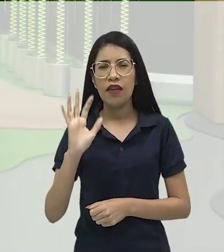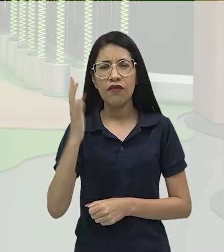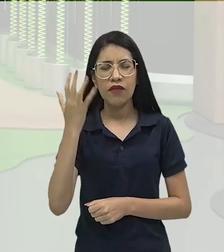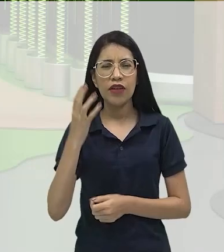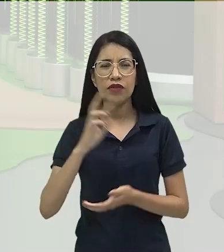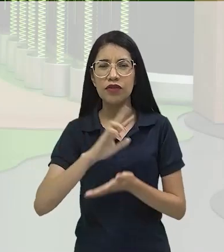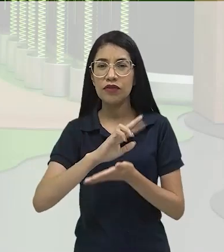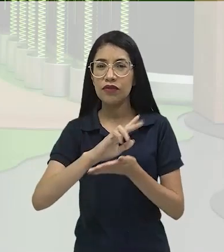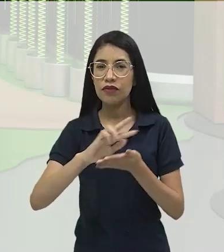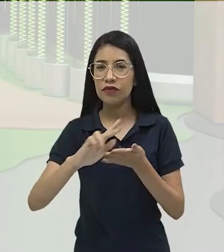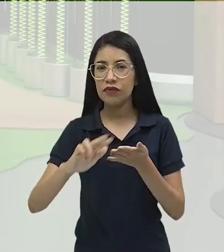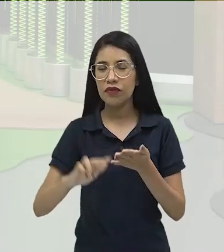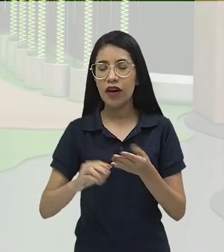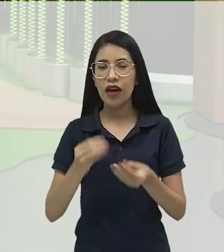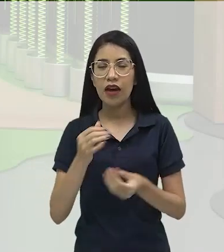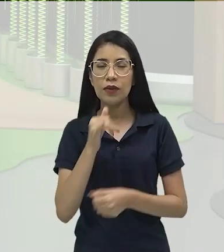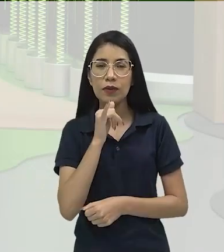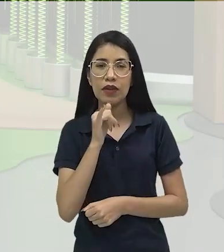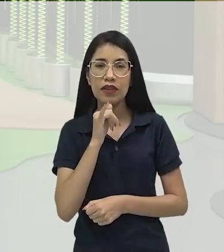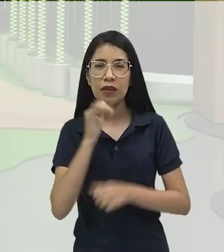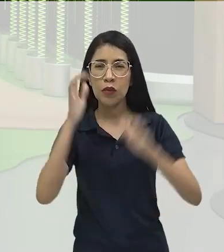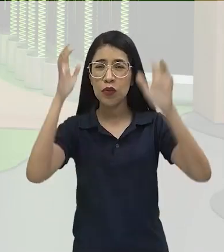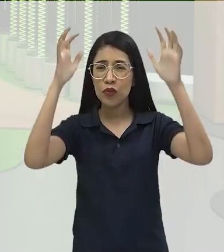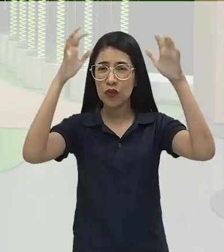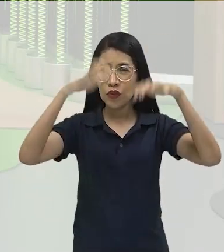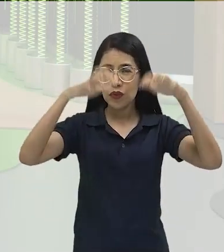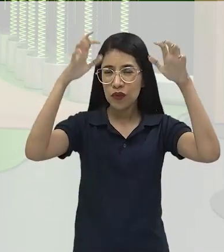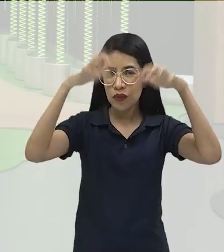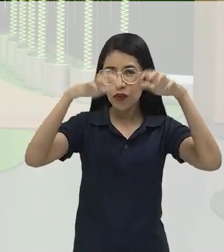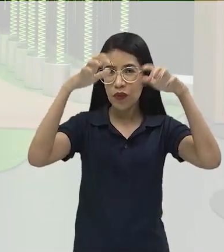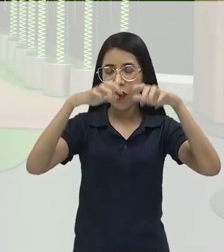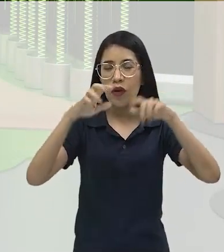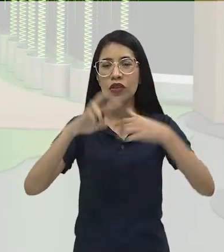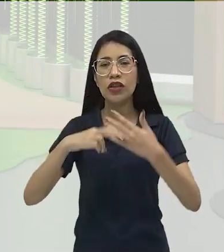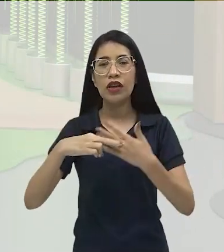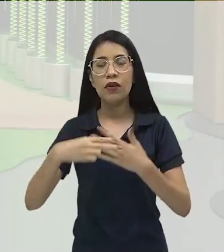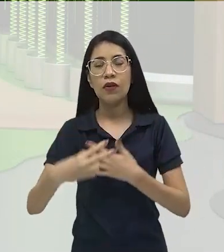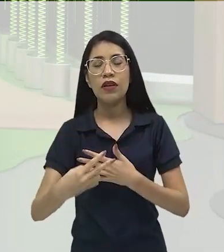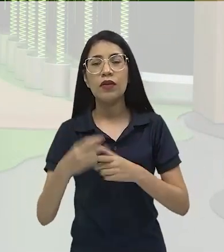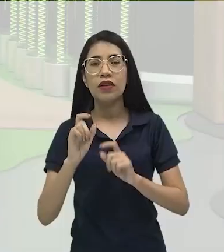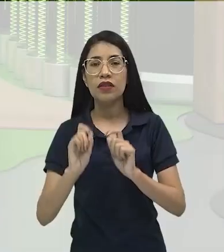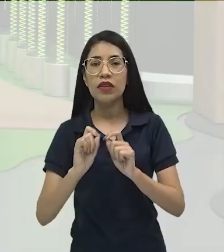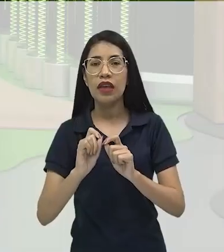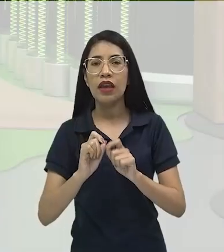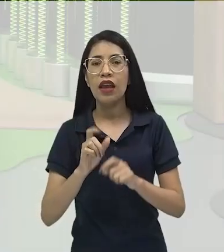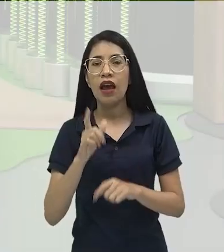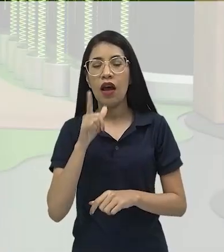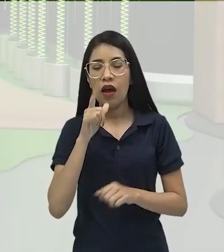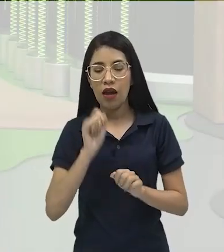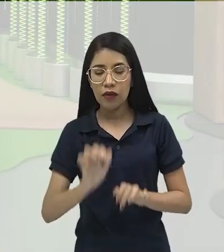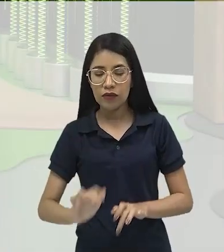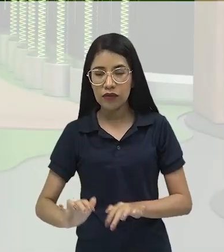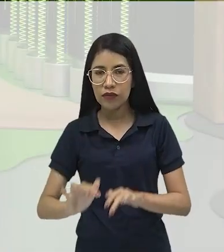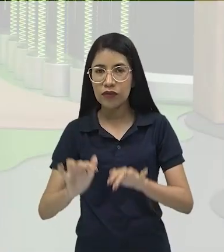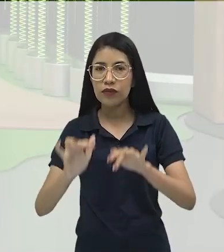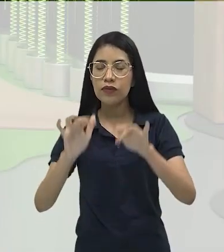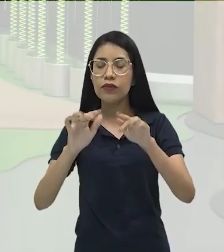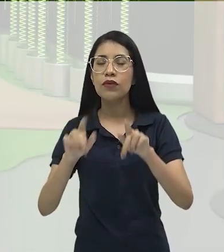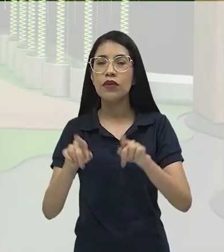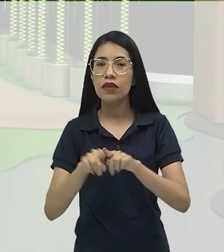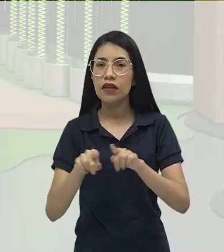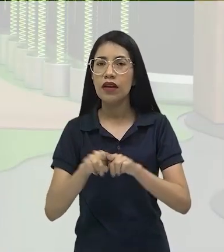extremos, como temporais, que podem ter como consequências grandes cheias, grandes